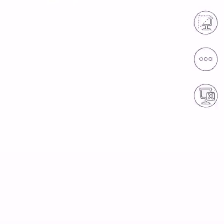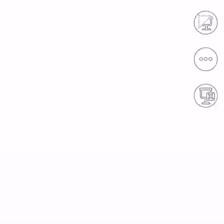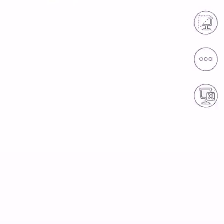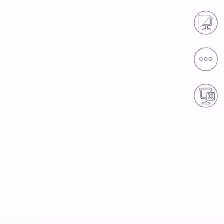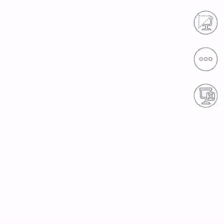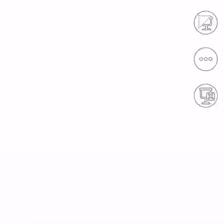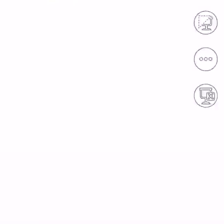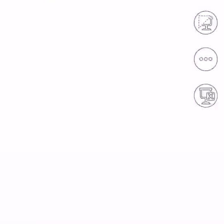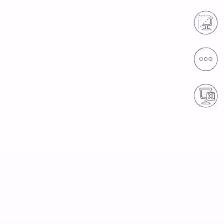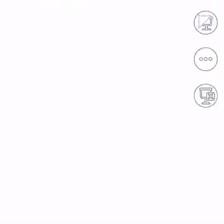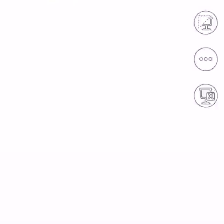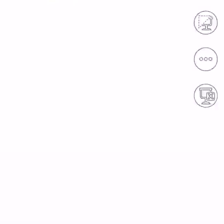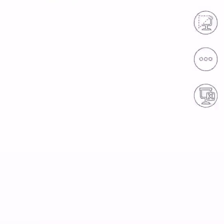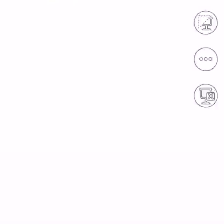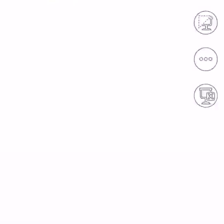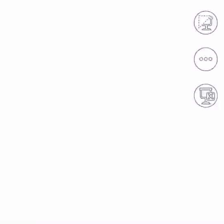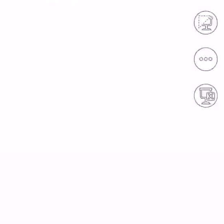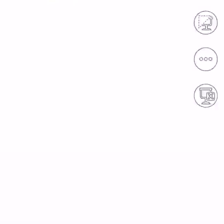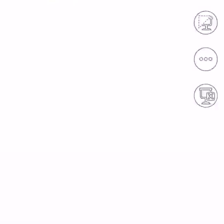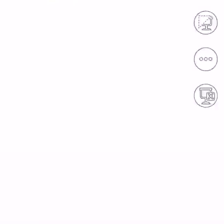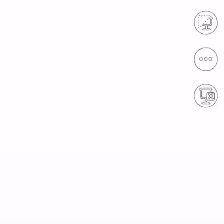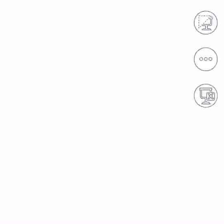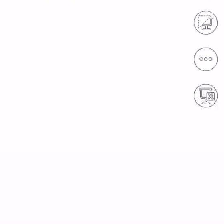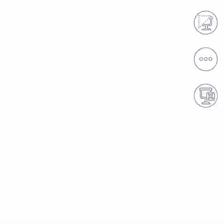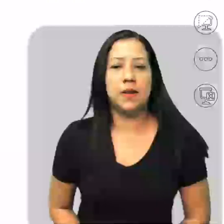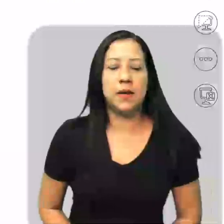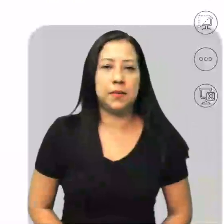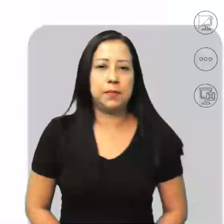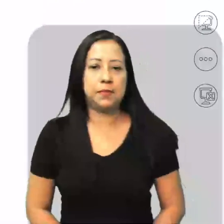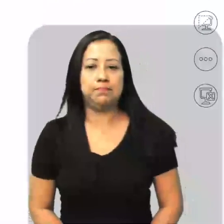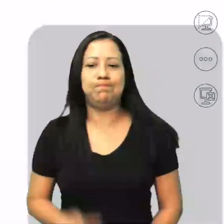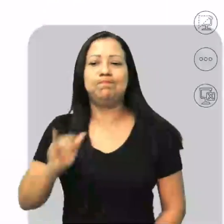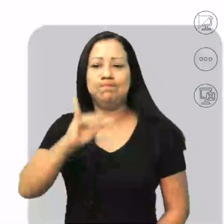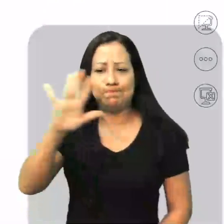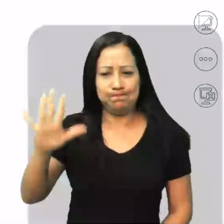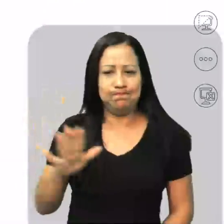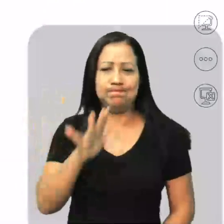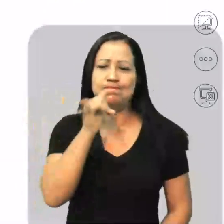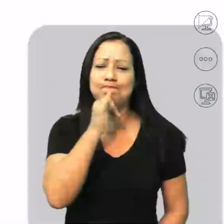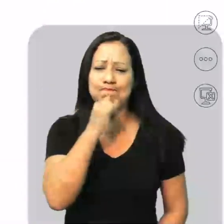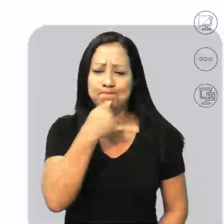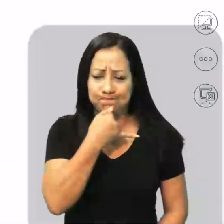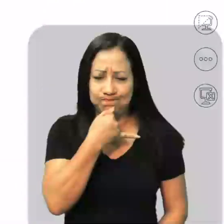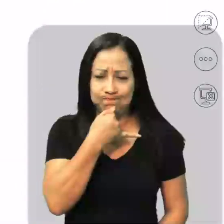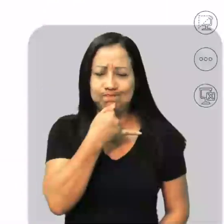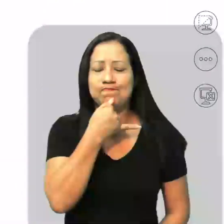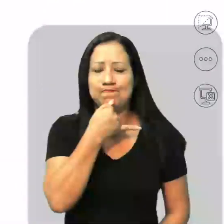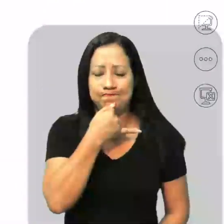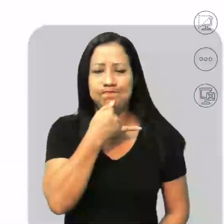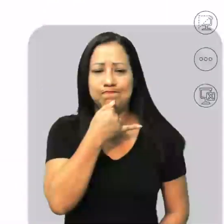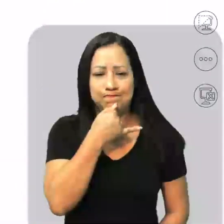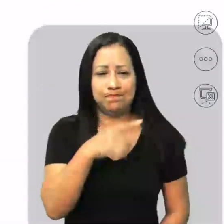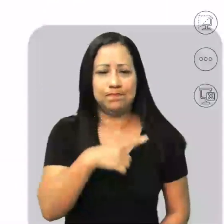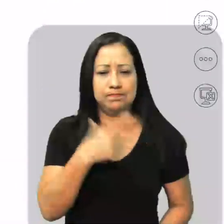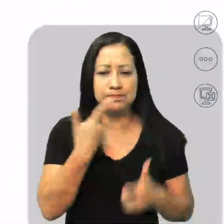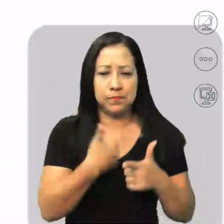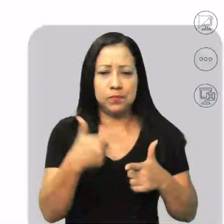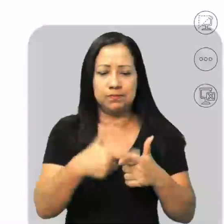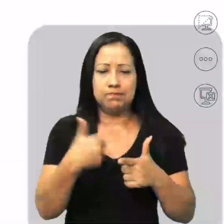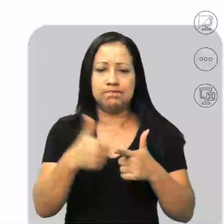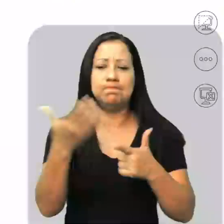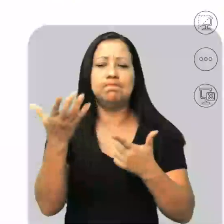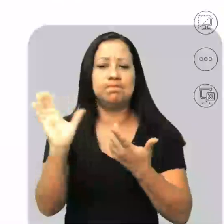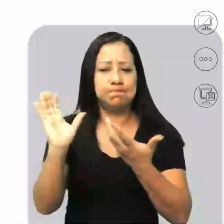Bicho homem, muito triste. É uma imagem muito triste. E essa imagem deixa a gente